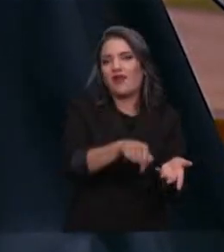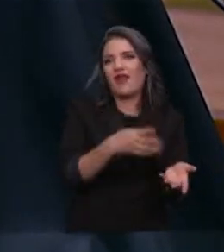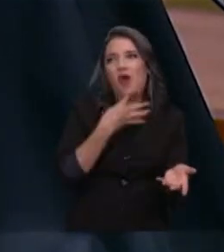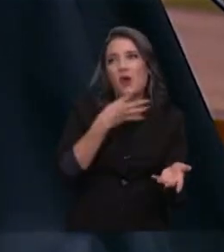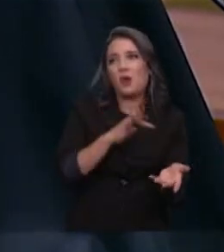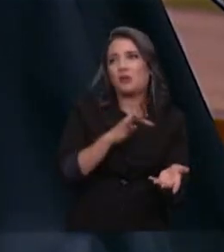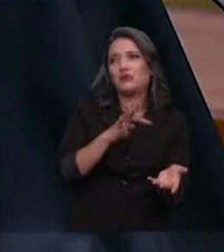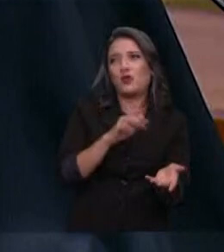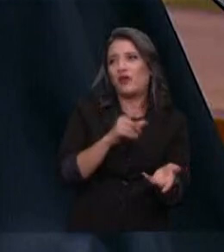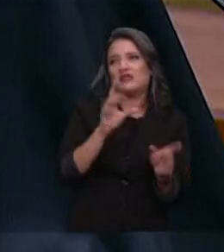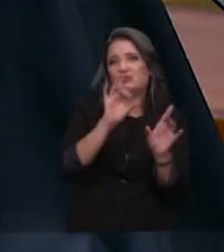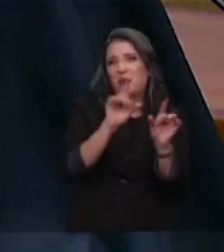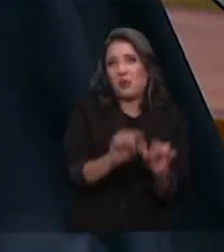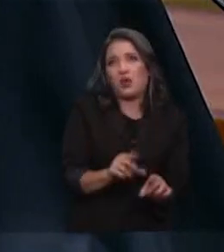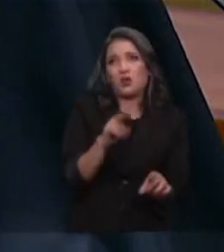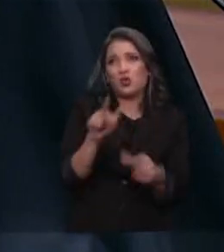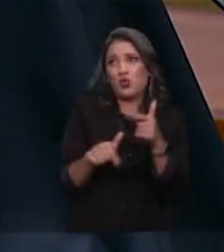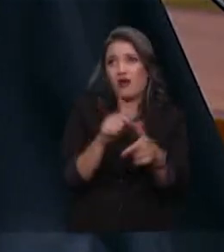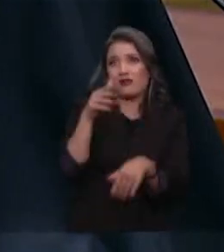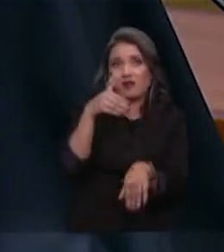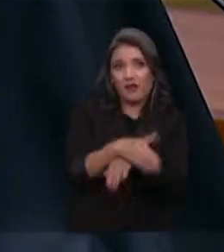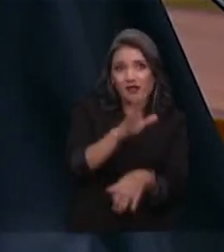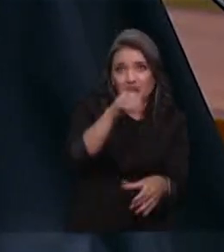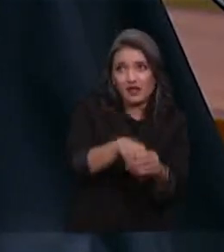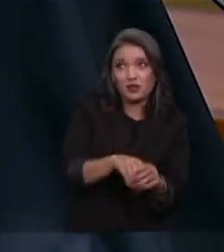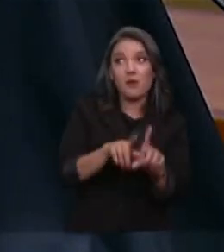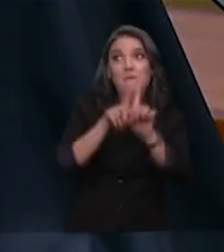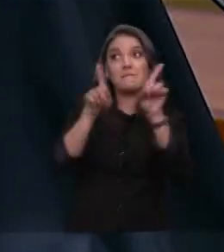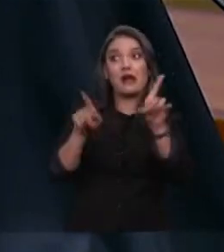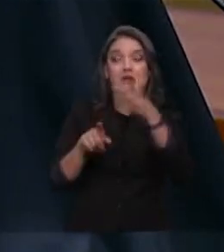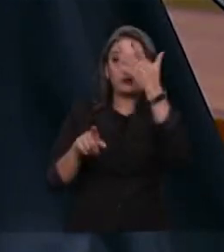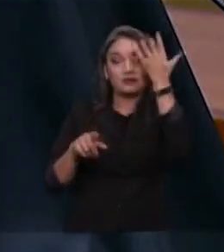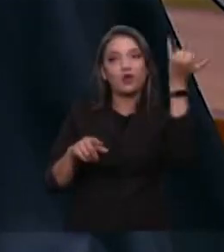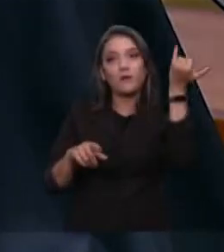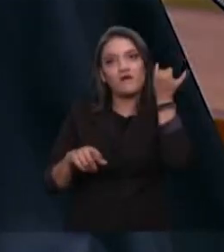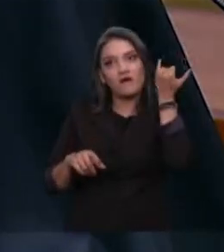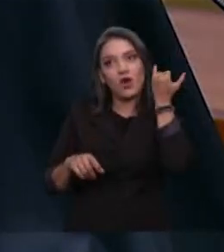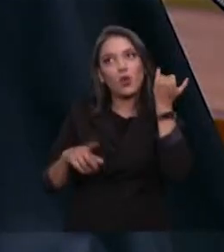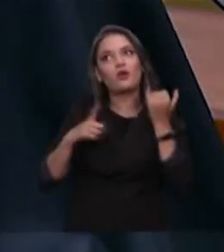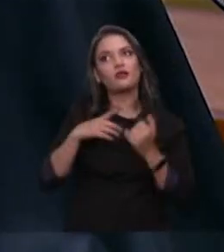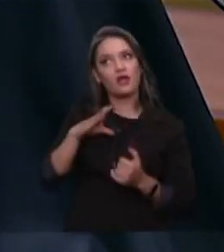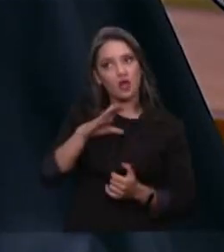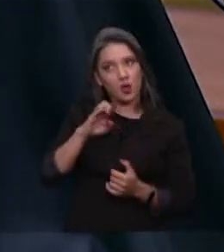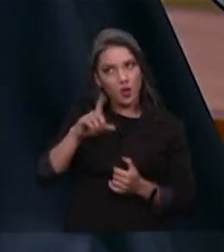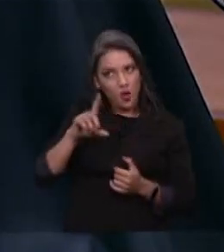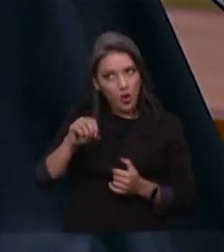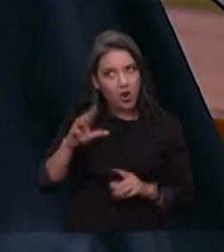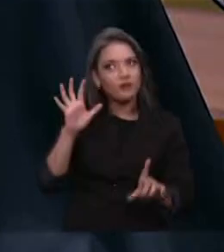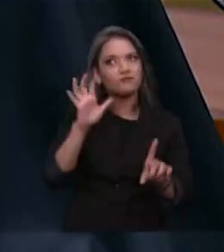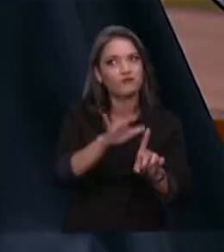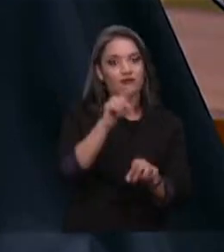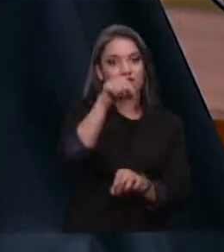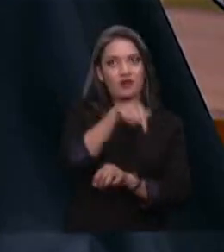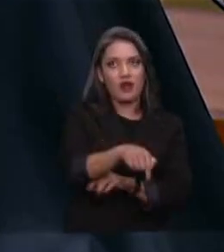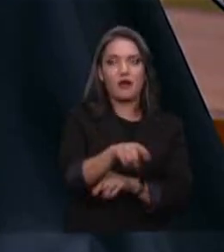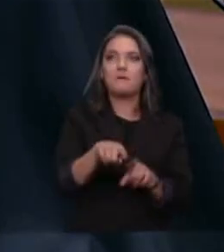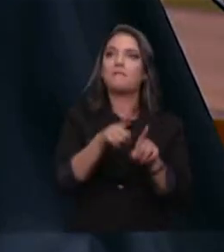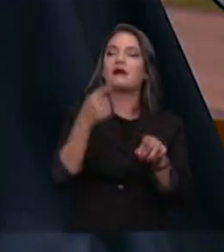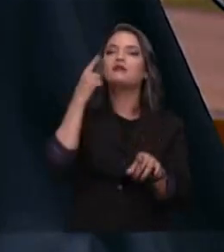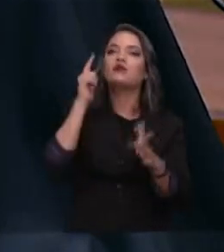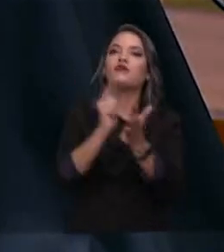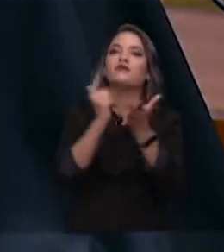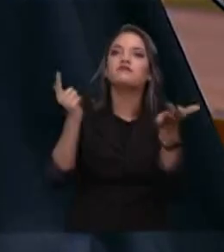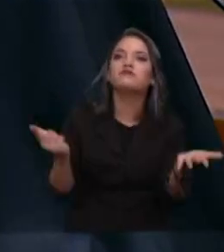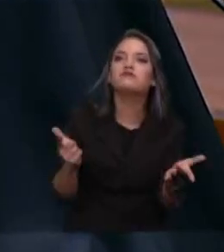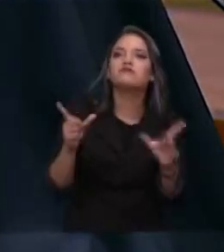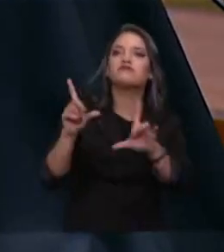porque nunca trabalhei nessa companhia. O que eu ouvia é que tinha alguma influência dele, mas eu via isso pelos jornais,